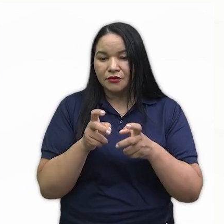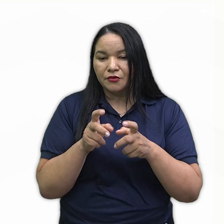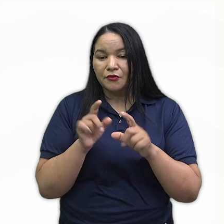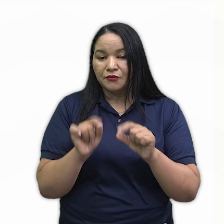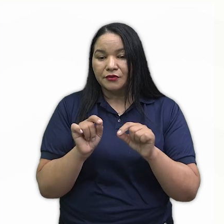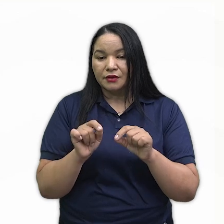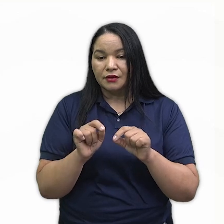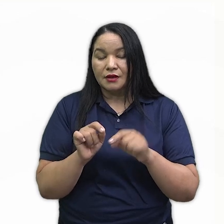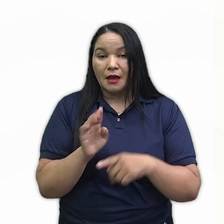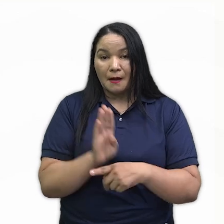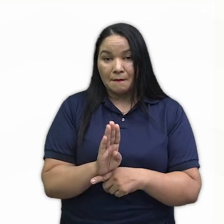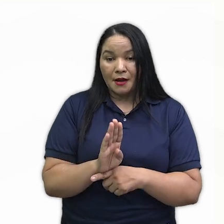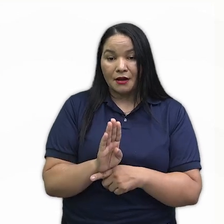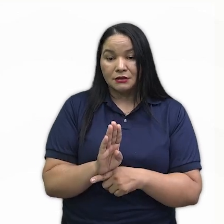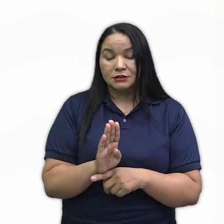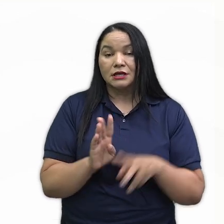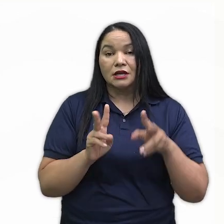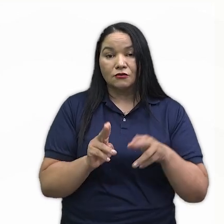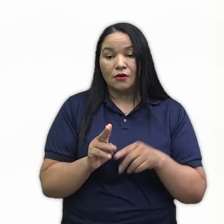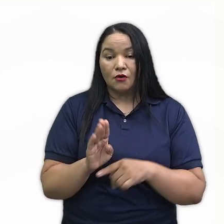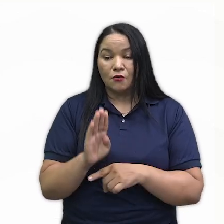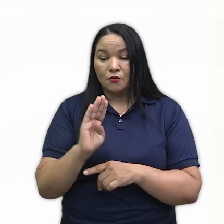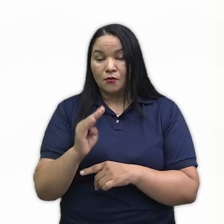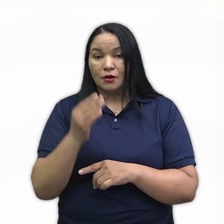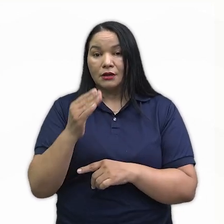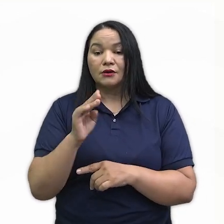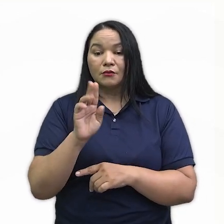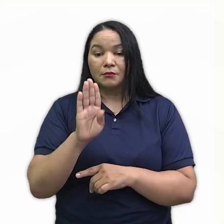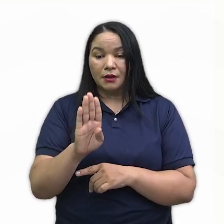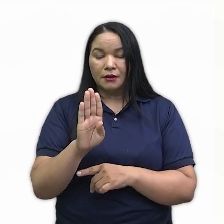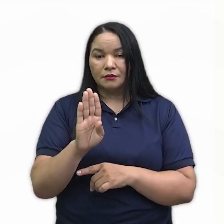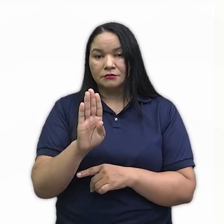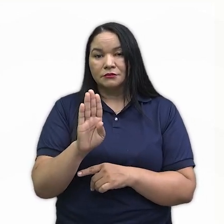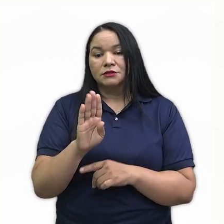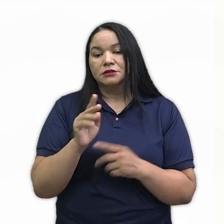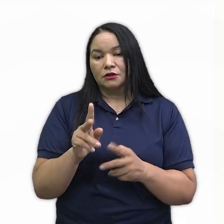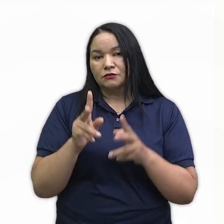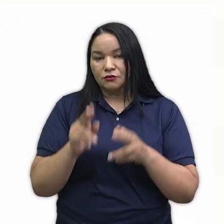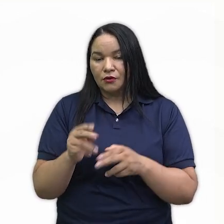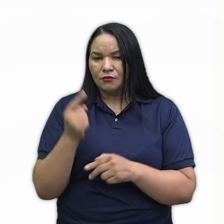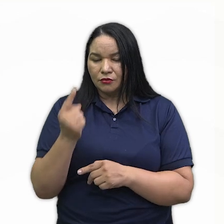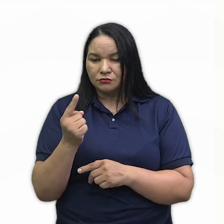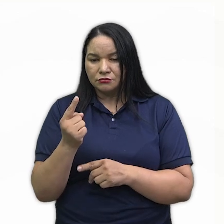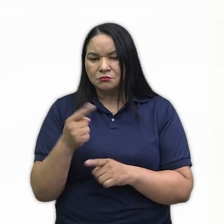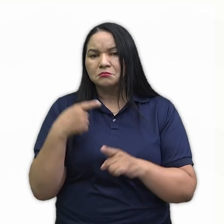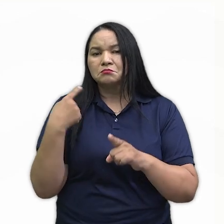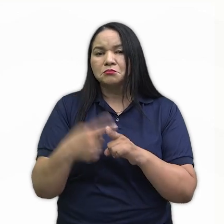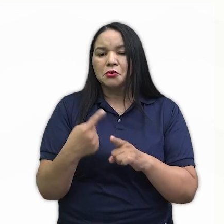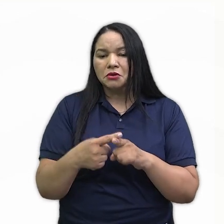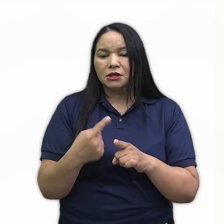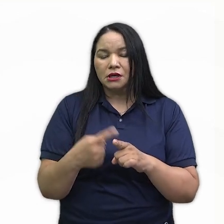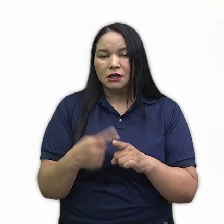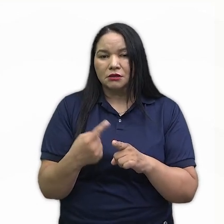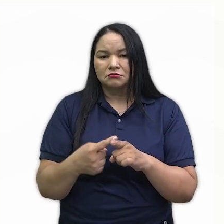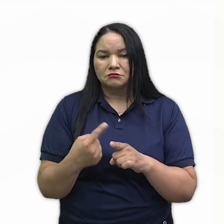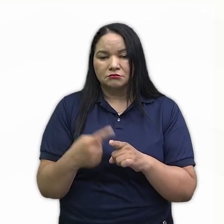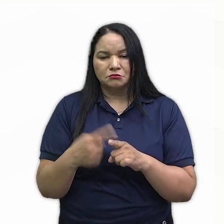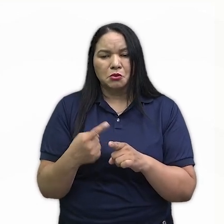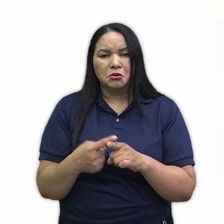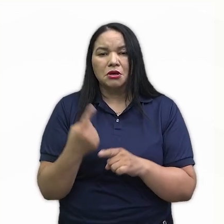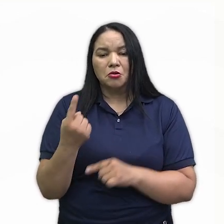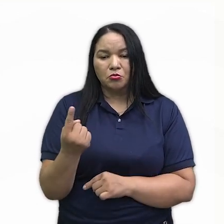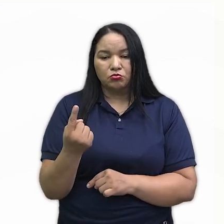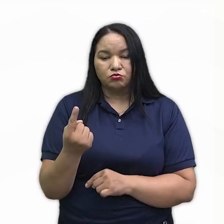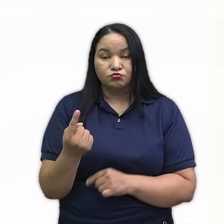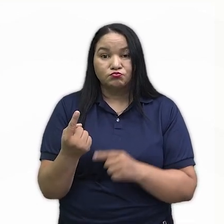ó, a base é igual ao logaritmando? Quando isso ocorrer, o resultado é igual a 1. Mas por que o resultado vai dar